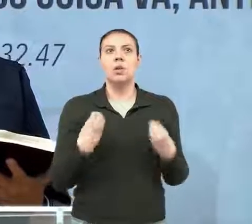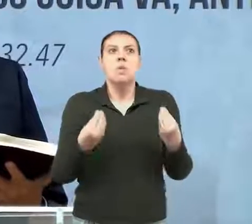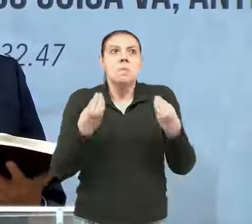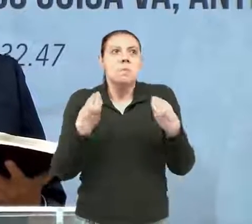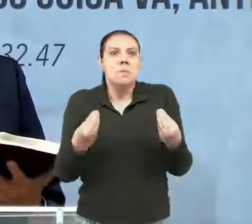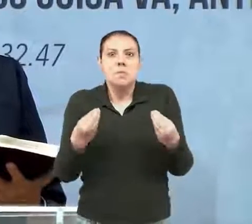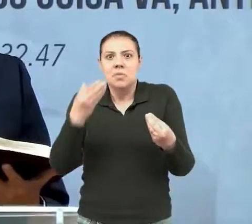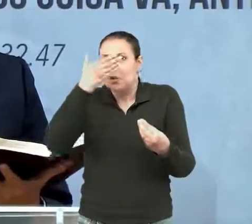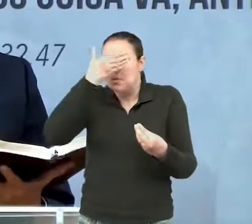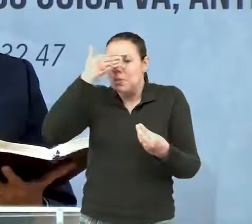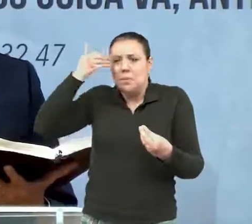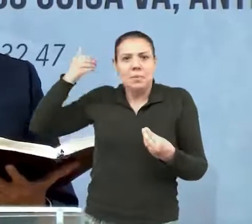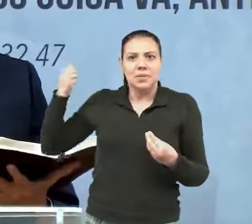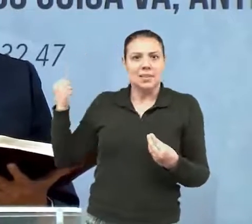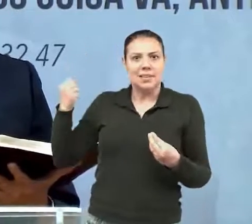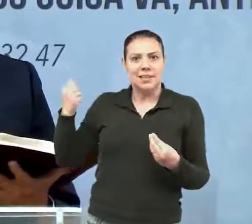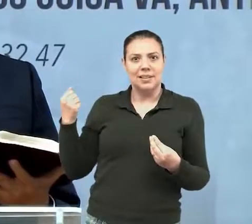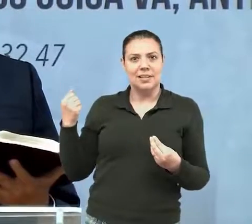Quando você ouviu o Evangelho,